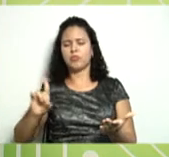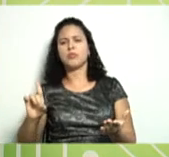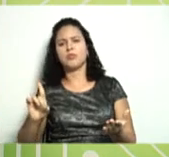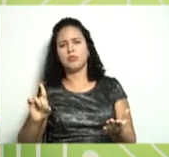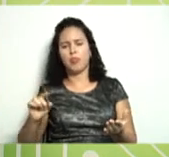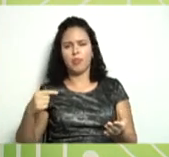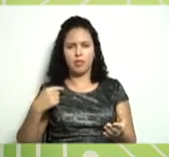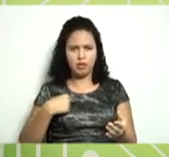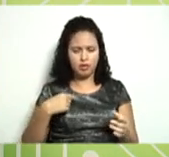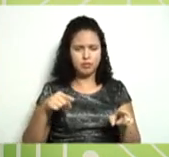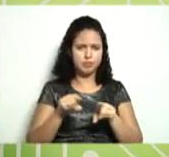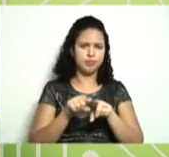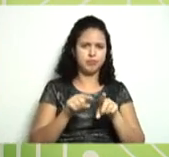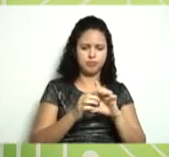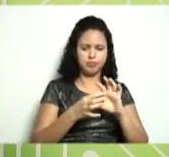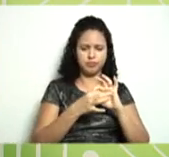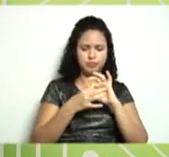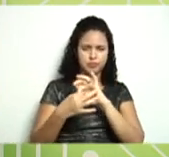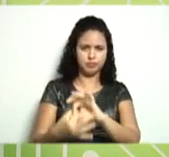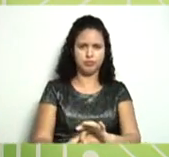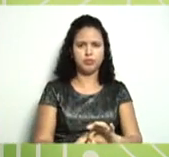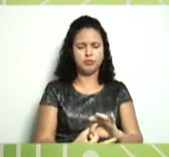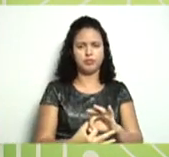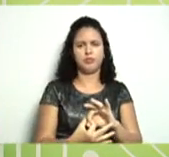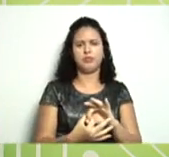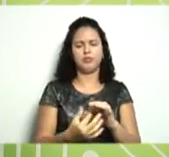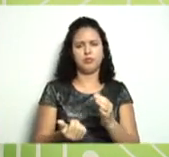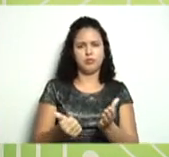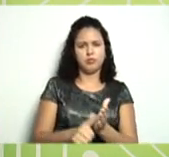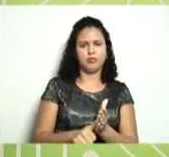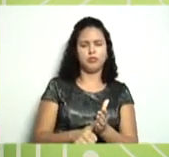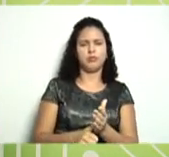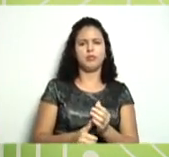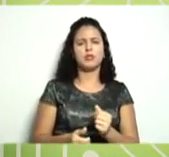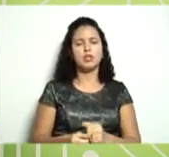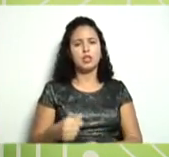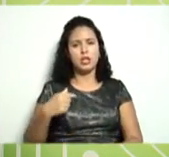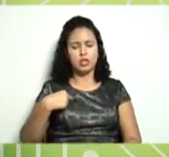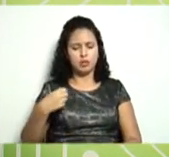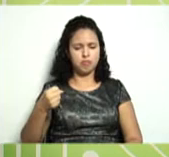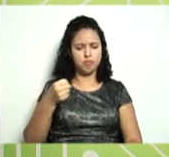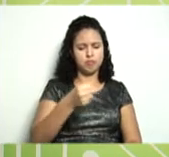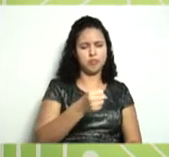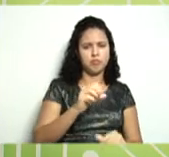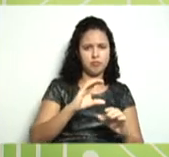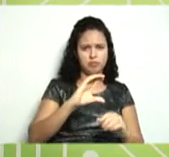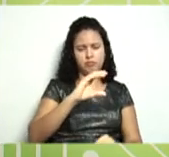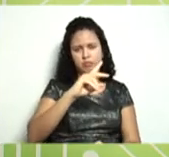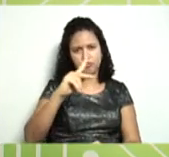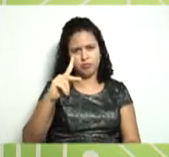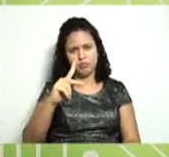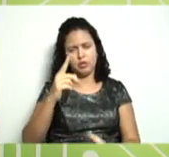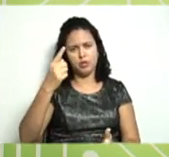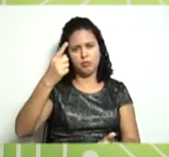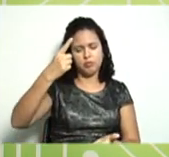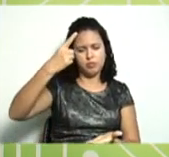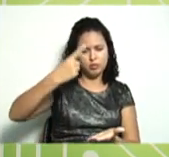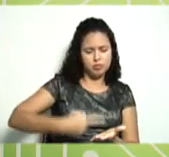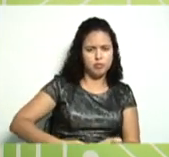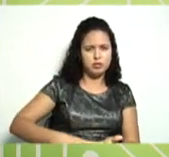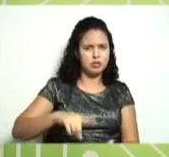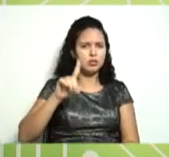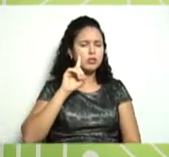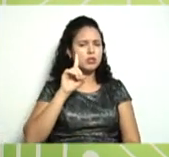também estou vinculado. Porque se eu faço parte de uma cooperativa e ela marca uma data